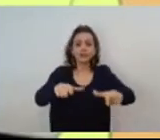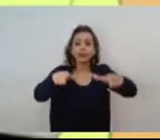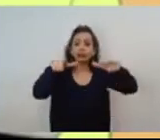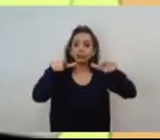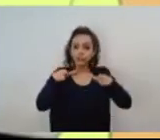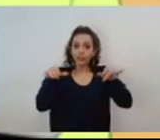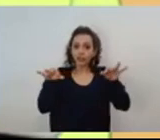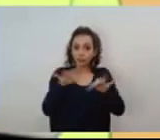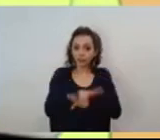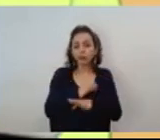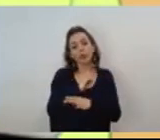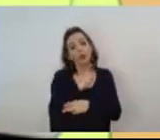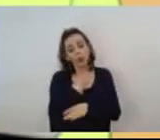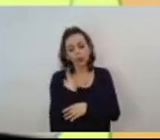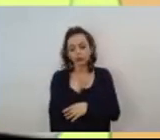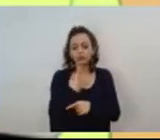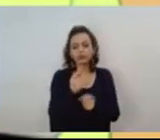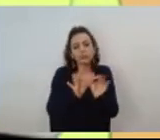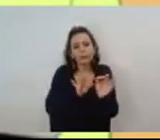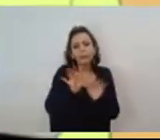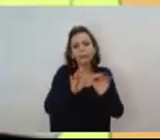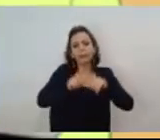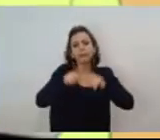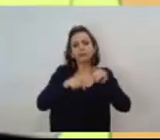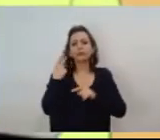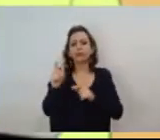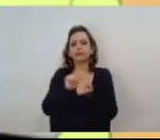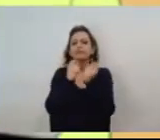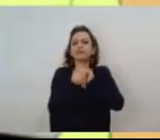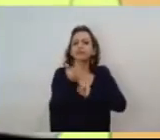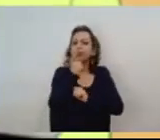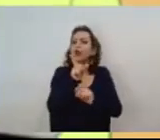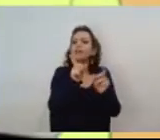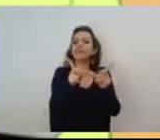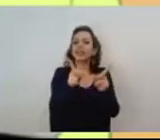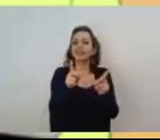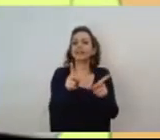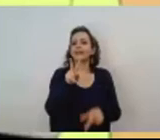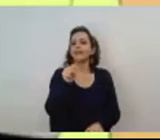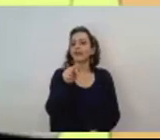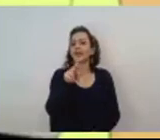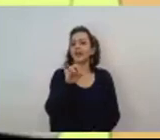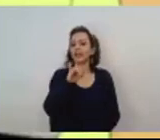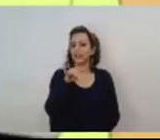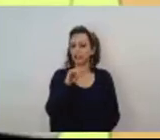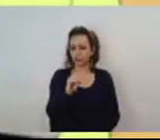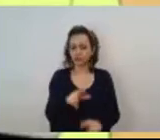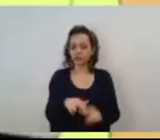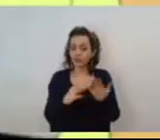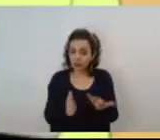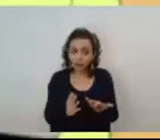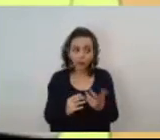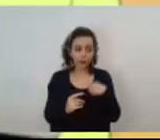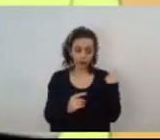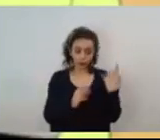produto que seja mais aderente para o varejo né então esse time também é um time de mentoria acho que